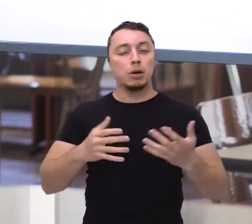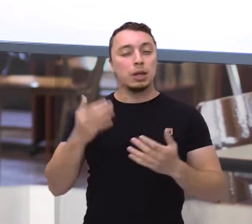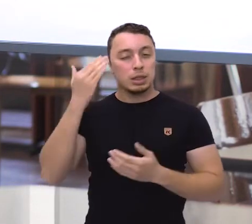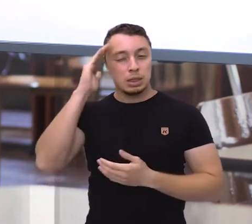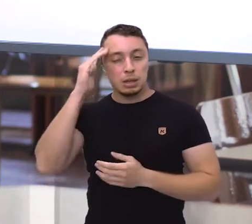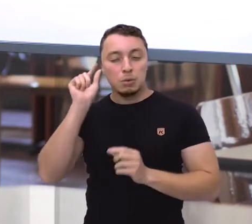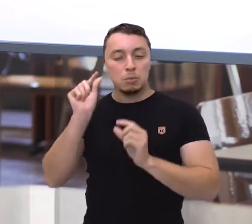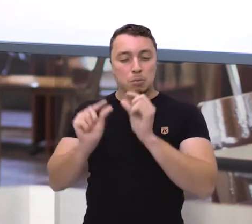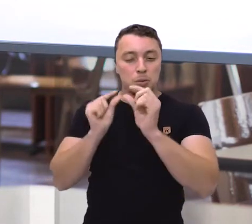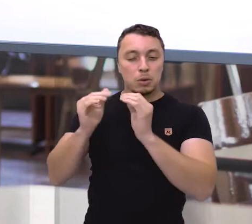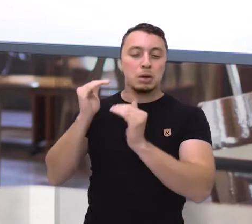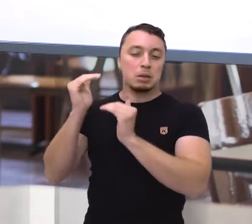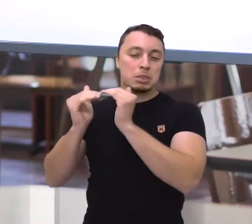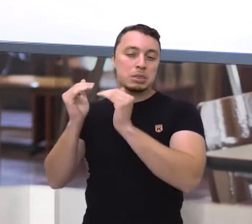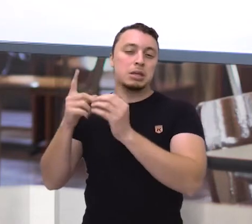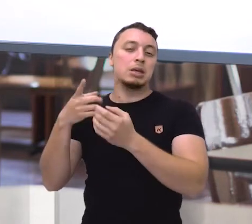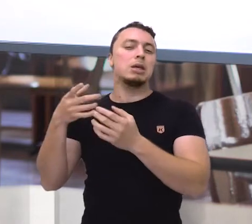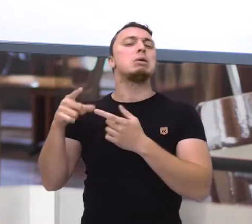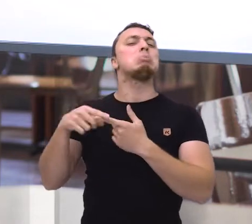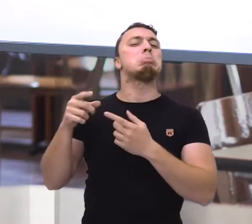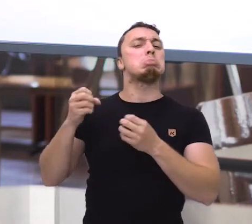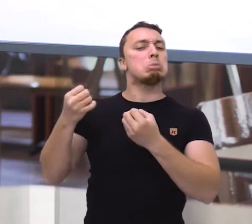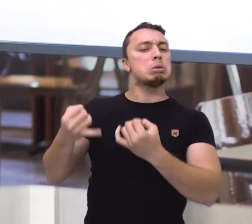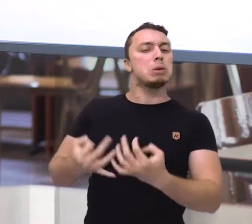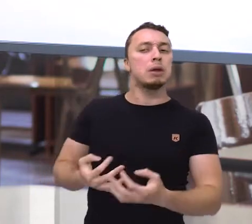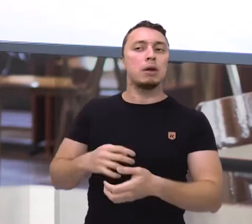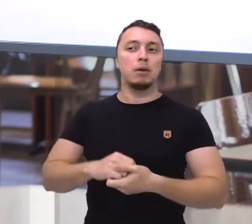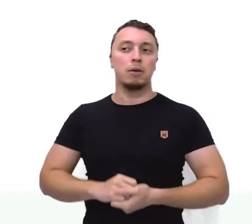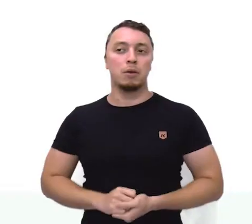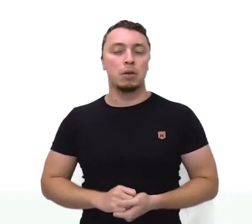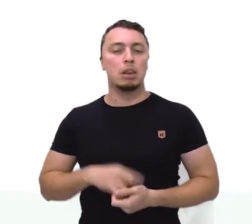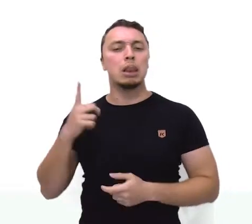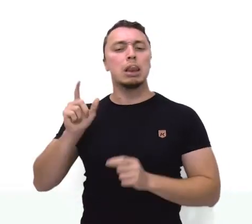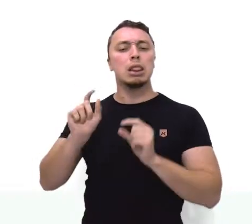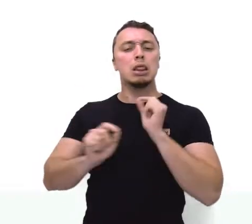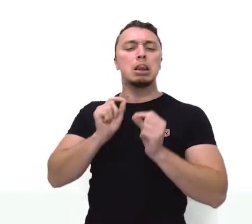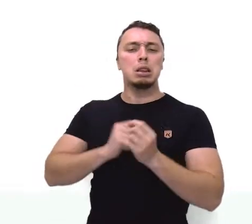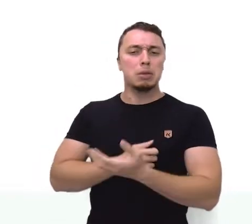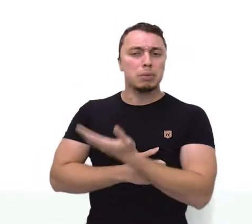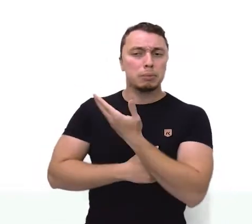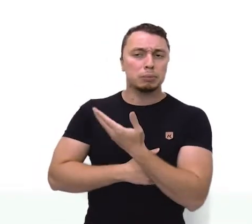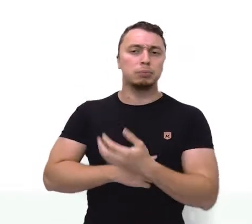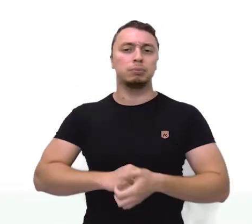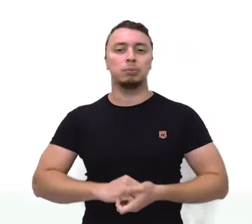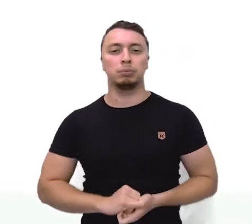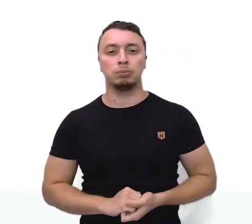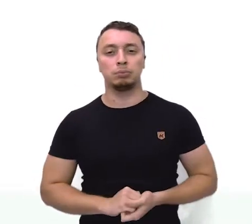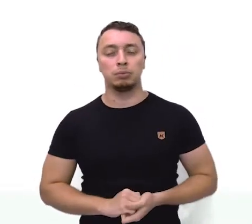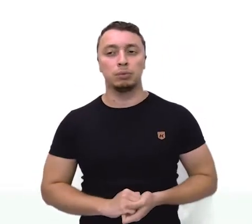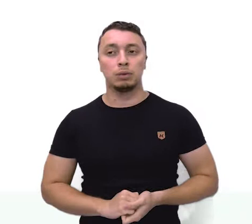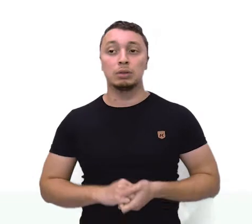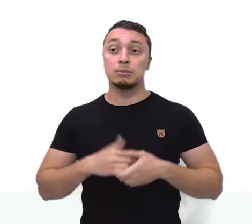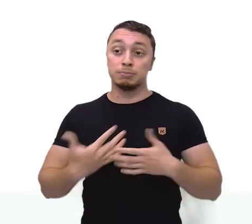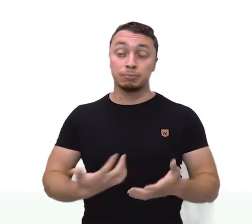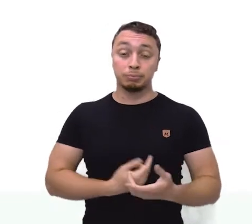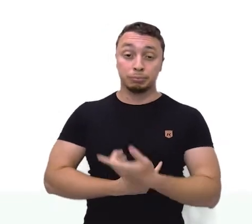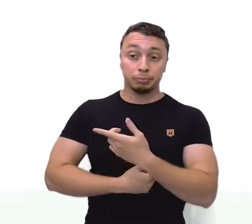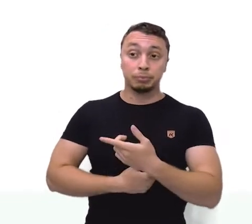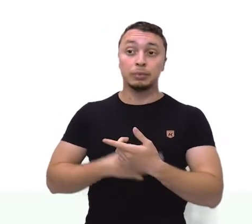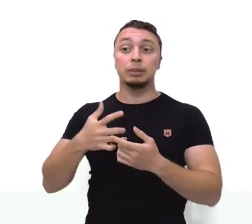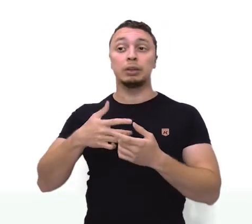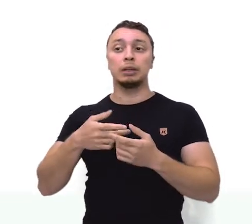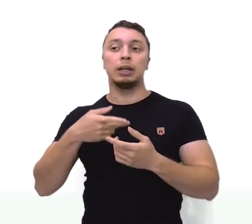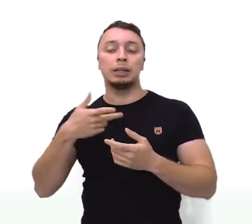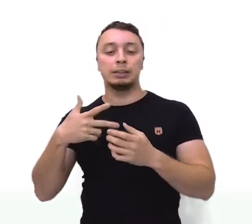conceito do que se trata esse termo. O que é o internetês? O internetês é a